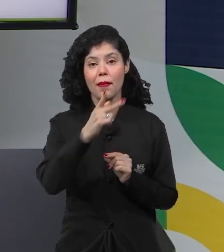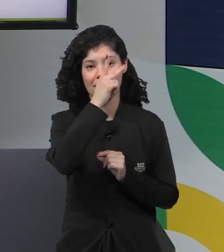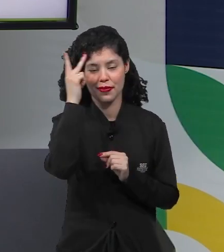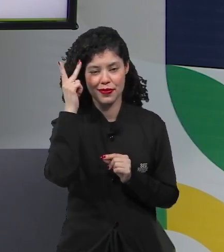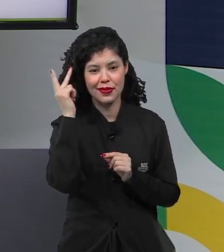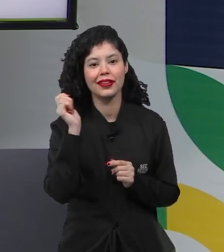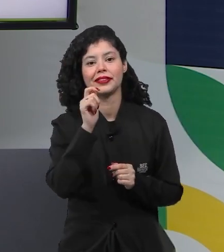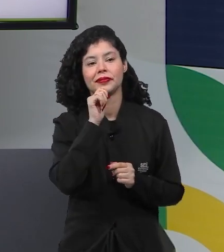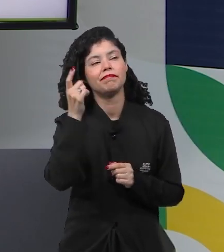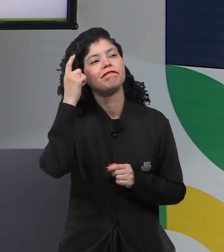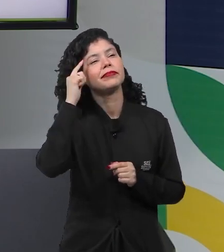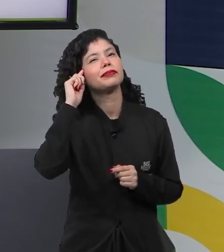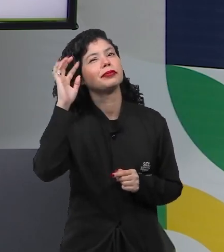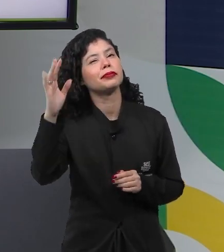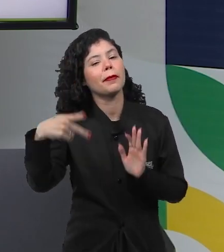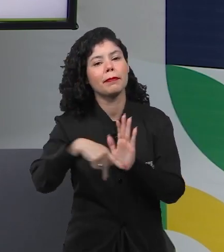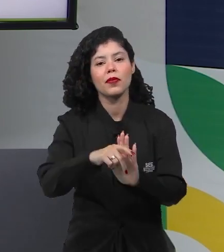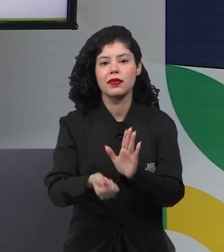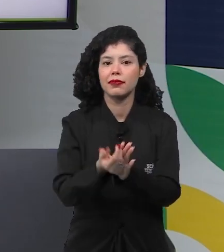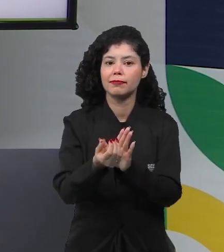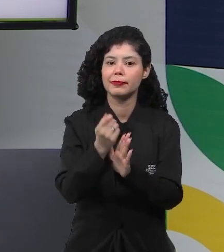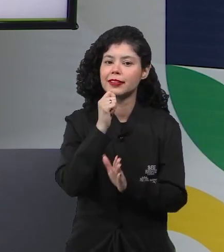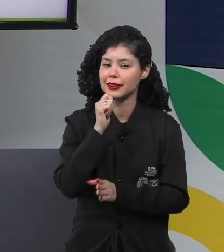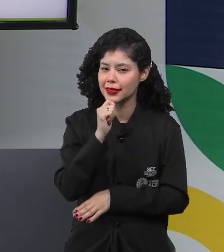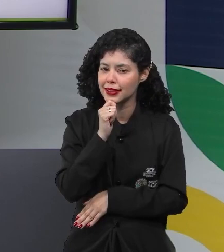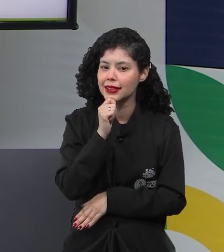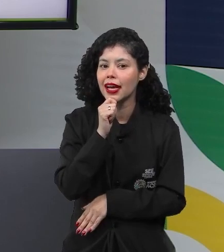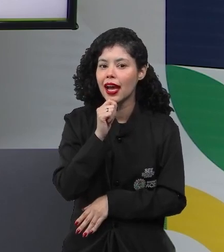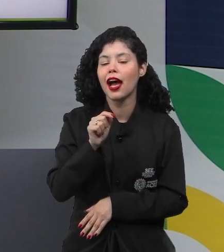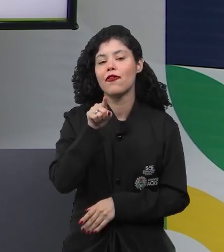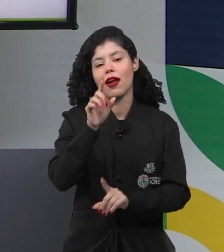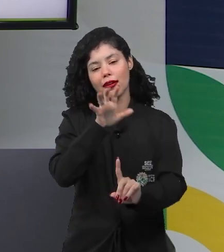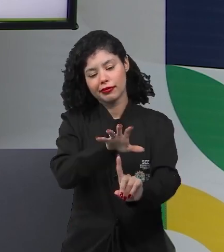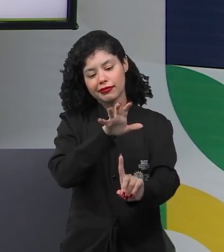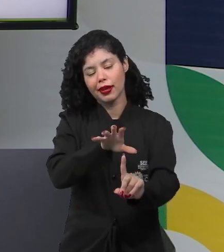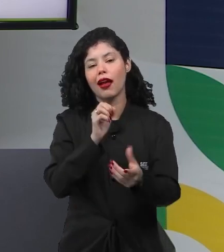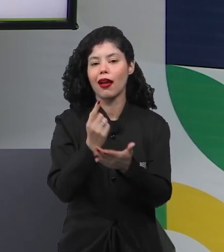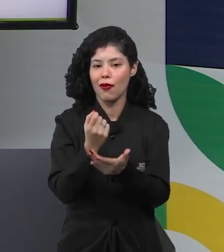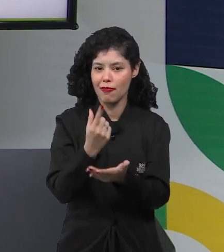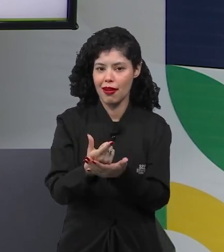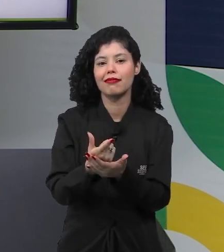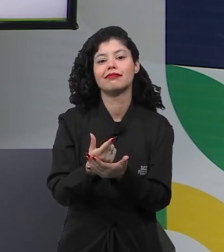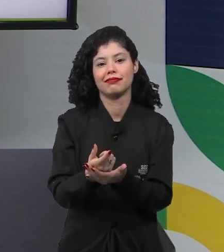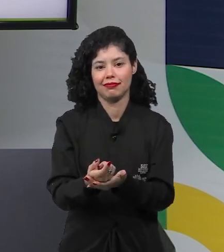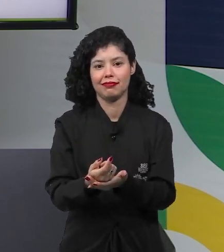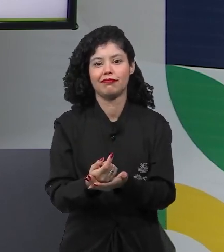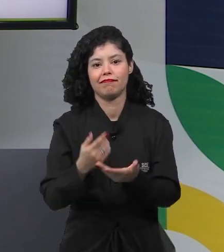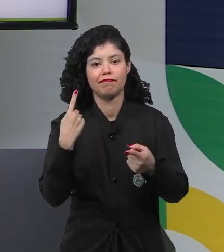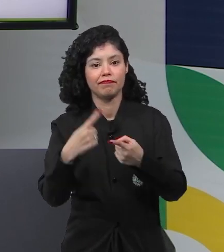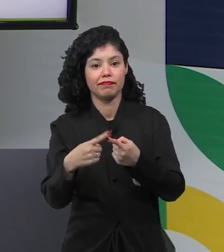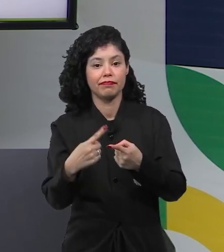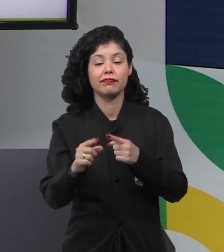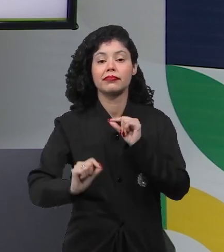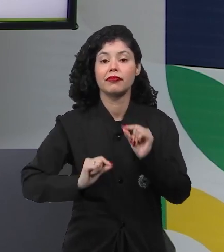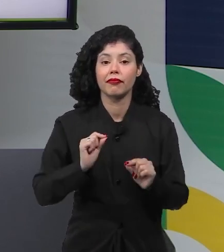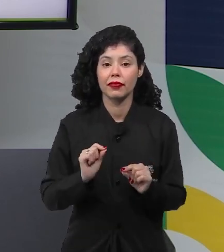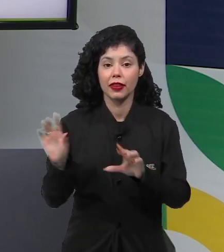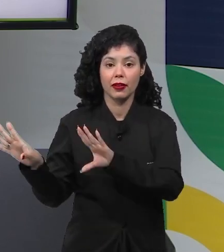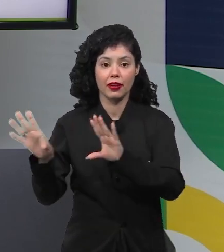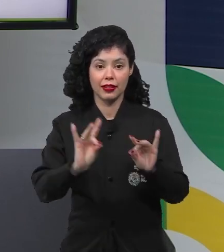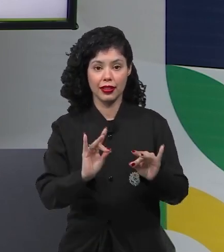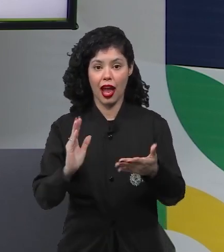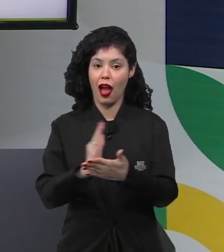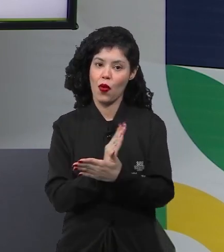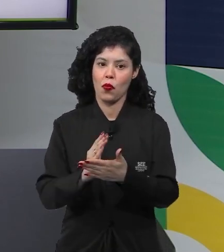pessoa que idealiza essa propaganda, ela está incentivando você a adquirir esse produto porque ela vai te trazer